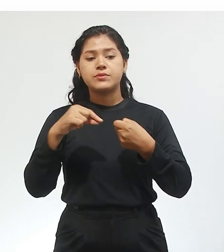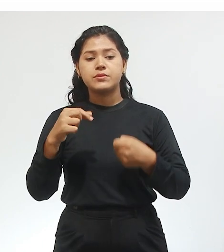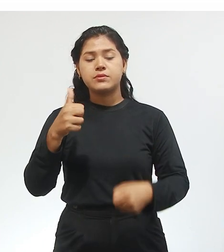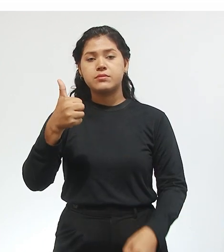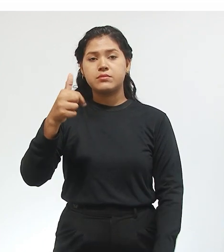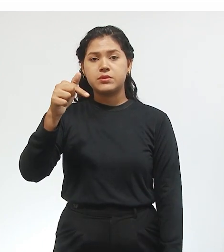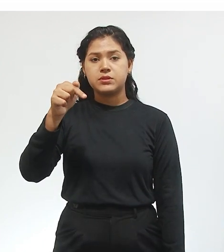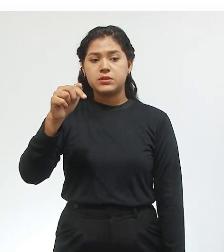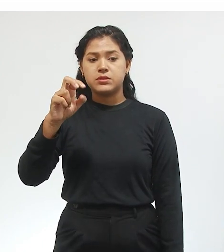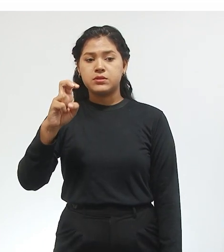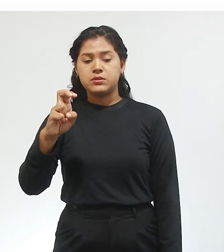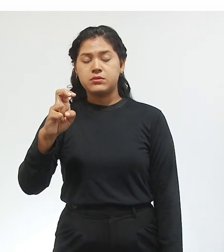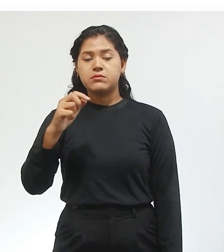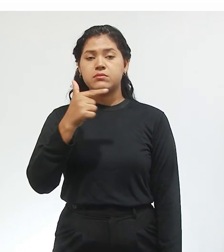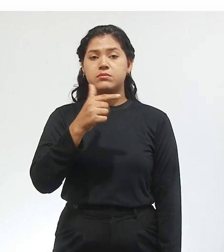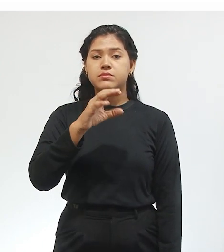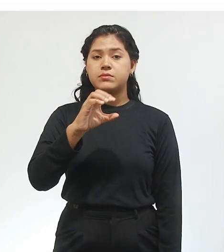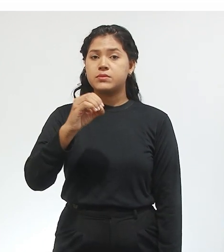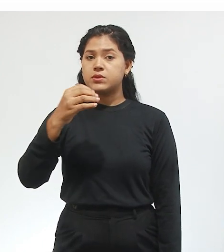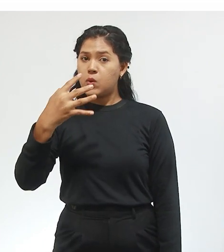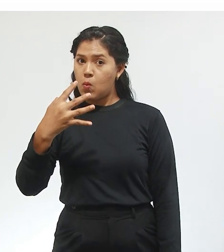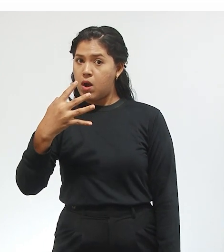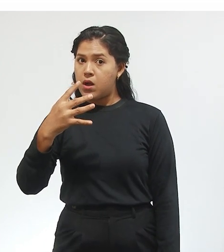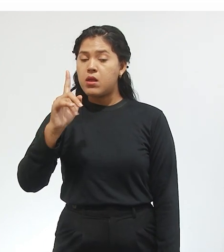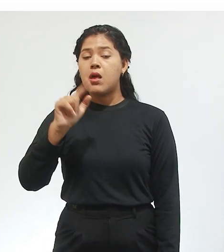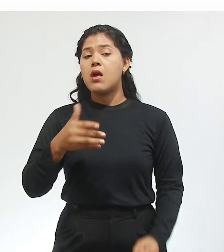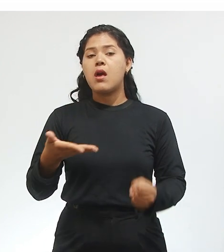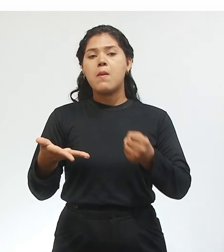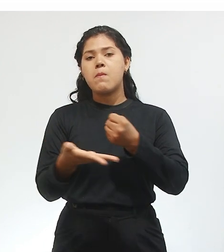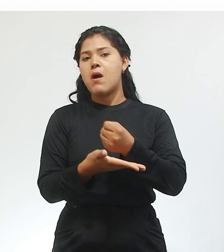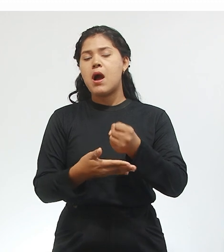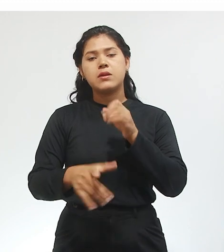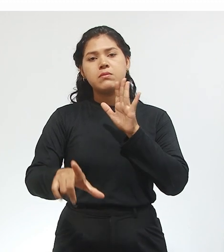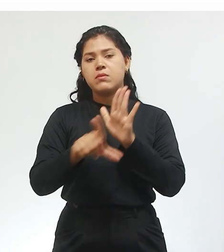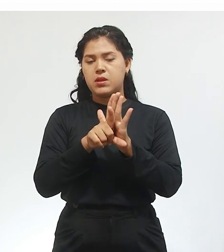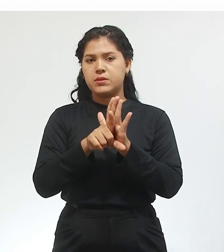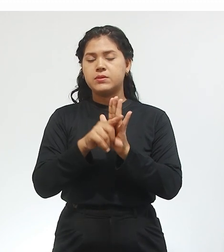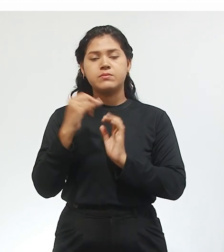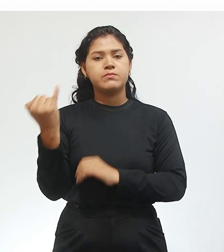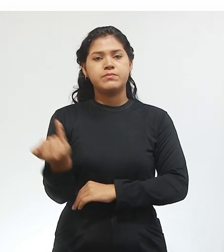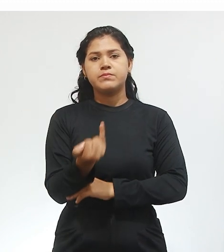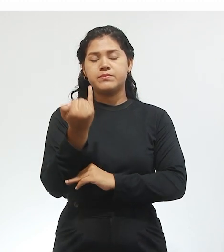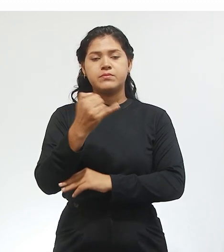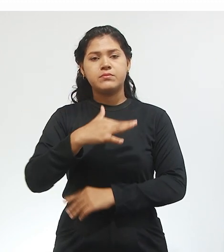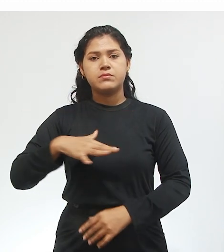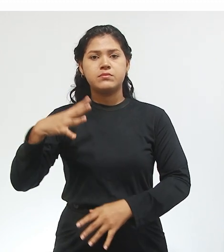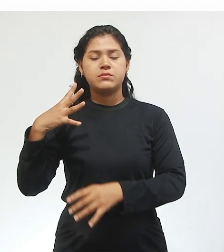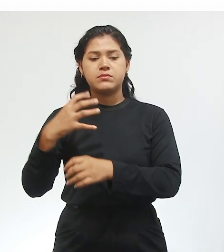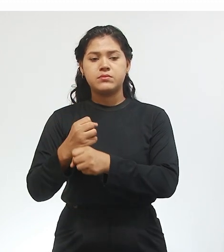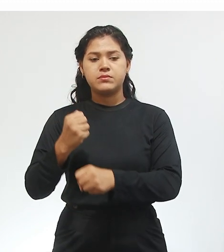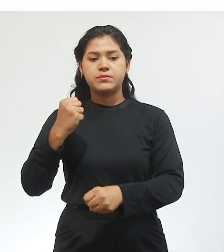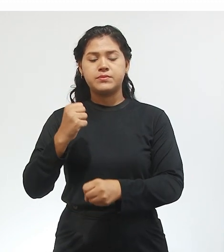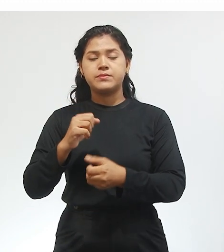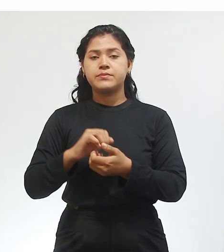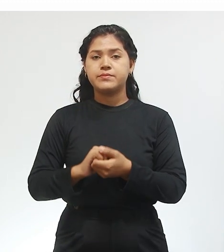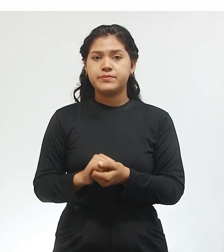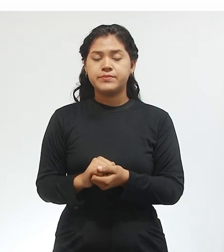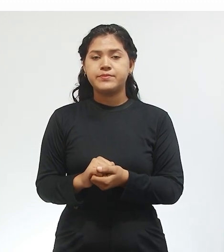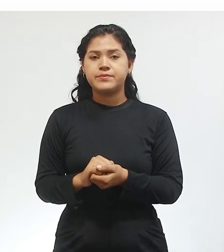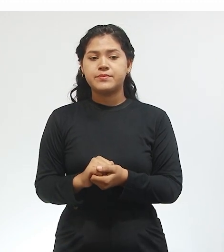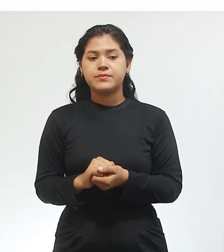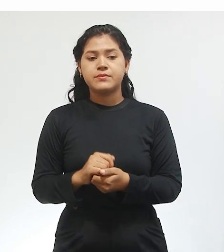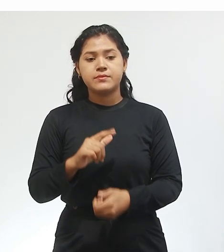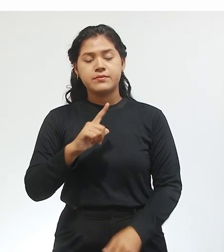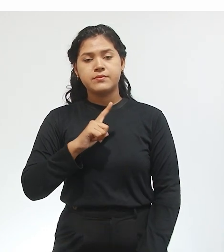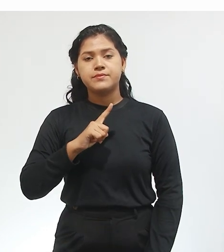Não esqueça, a nossa lei mãe da contabilidade. Temos aqui algumas principais alterações que foram promovidas por essas leis, tá? Que